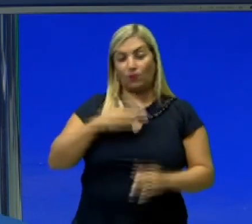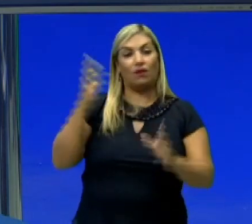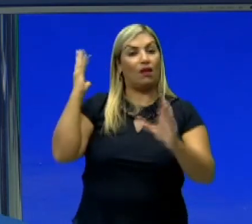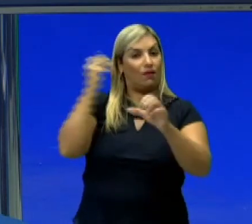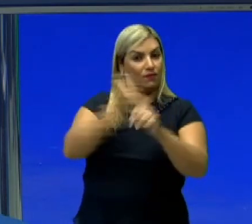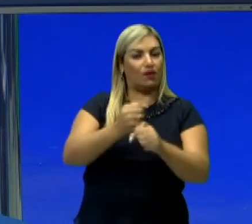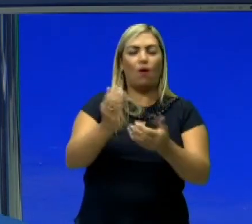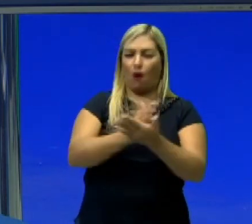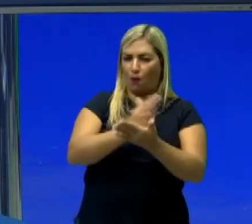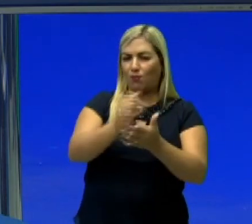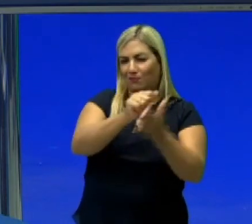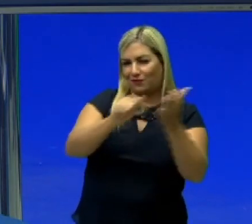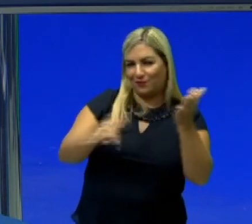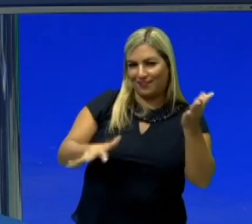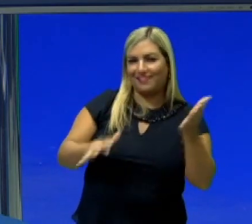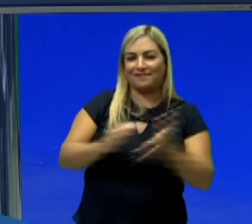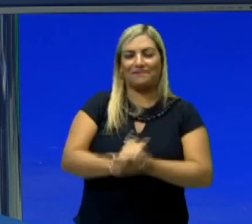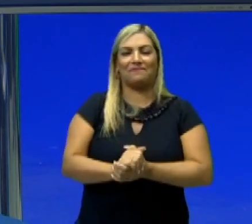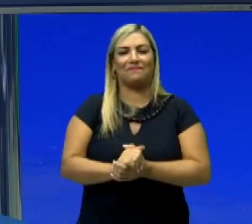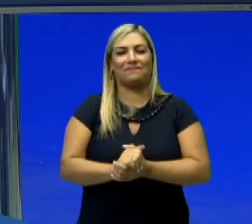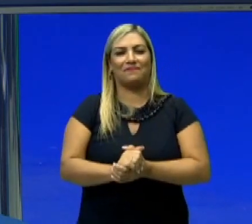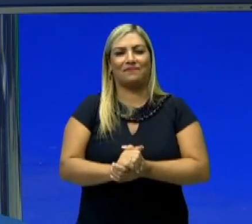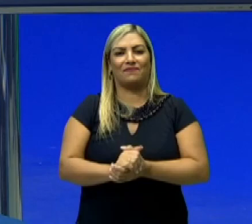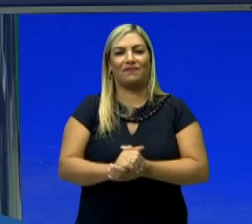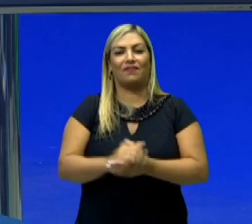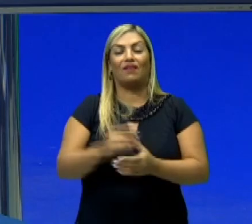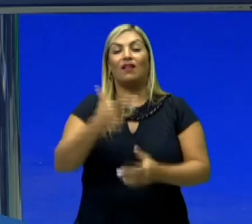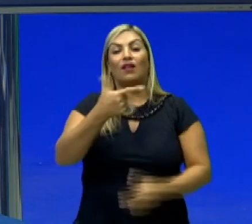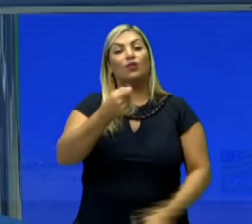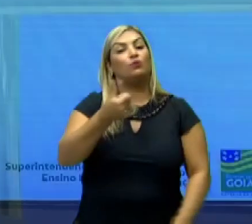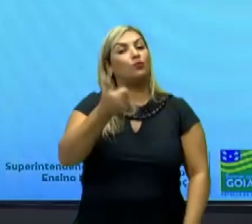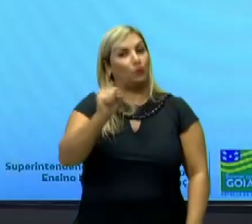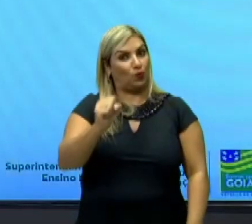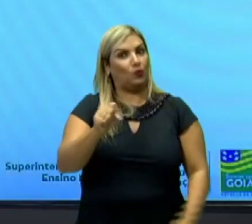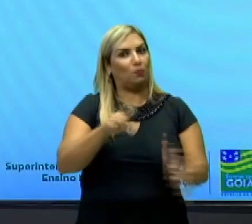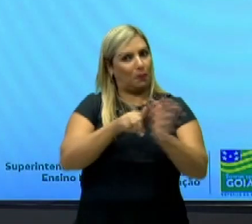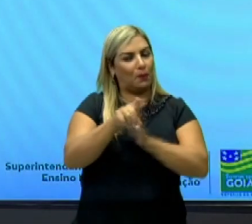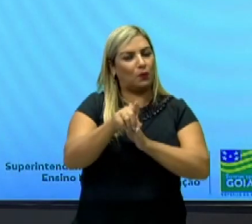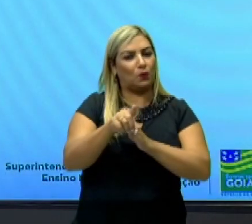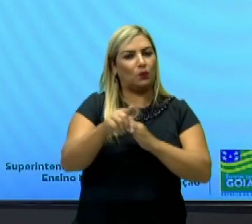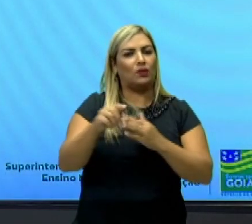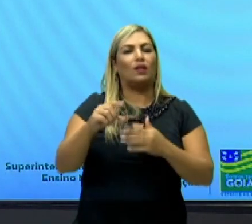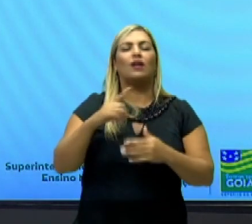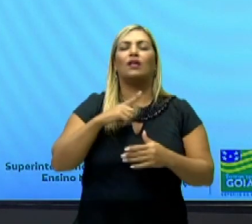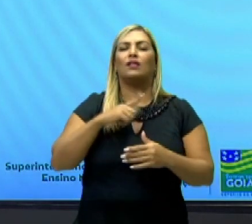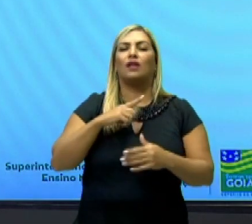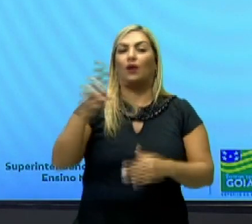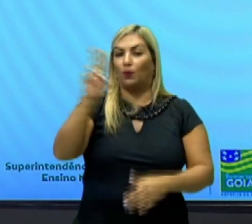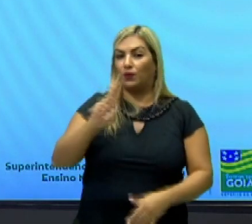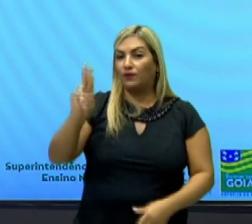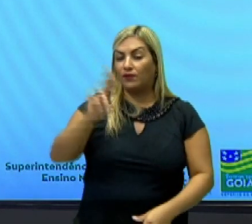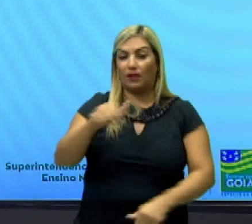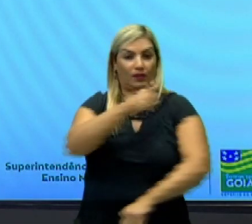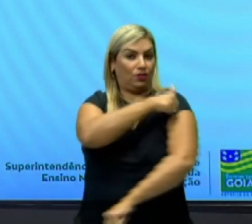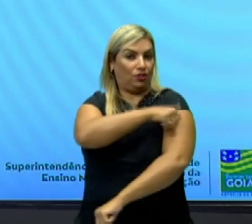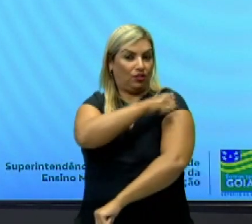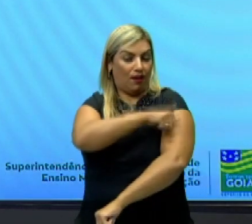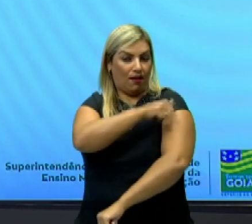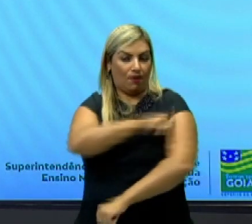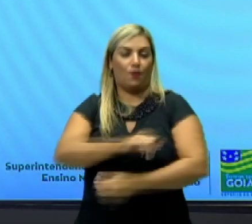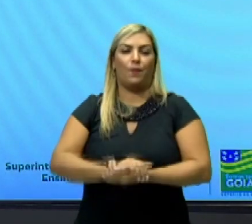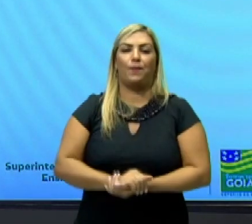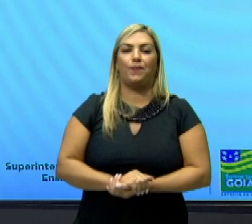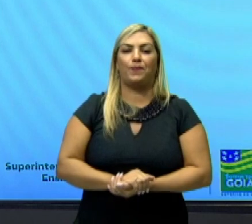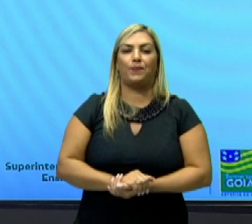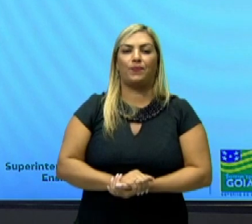fazer alguns exercícios disso aí. E aí nós vamos pegar aqui uma questão de 2018 da Universidade Estadual do Rio de Janeiro, que fala assim, olha,